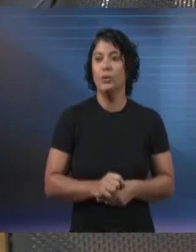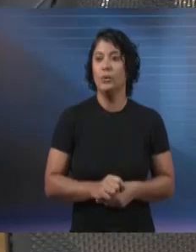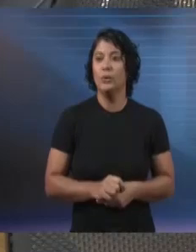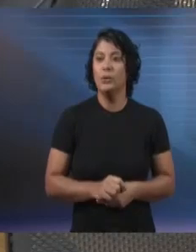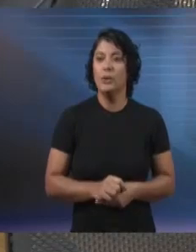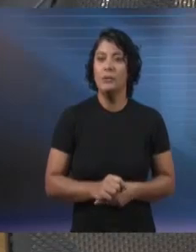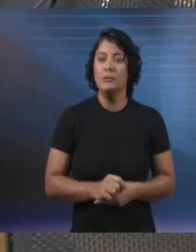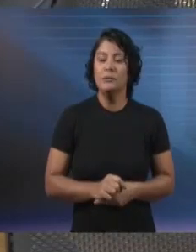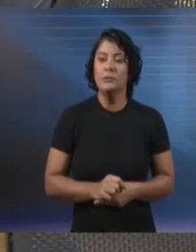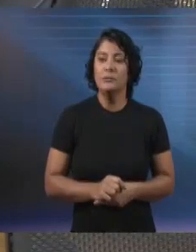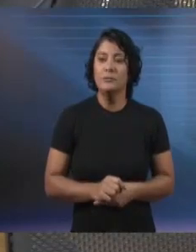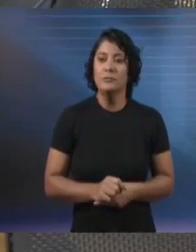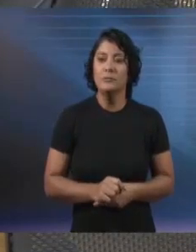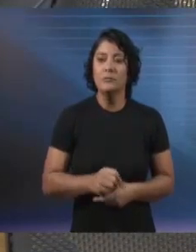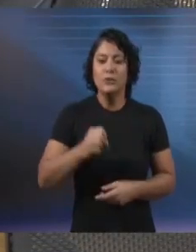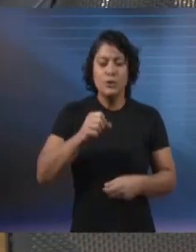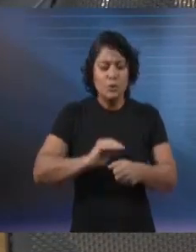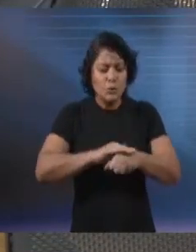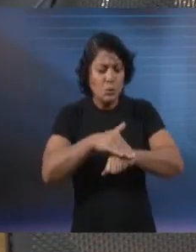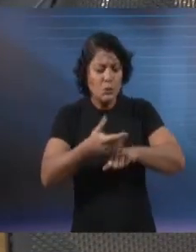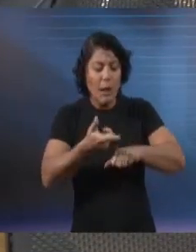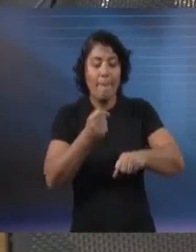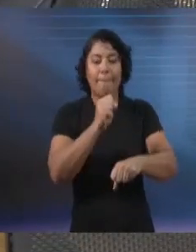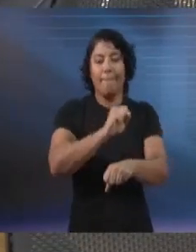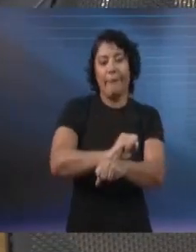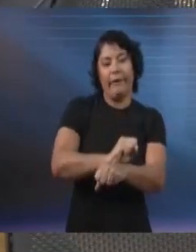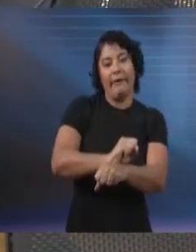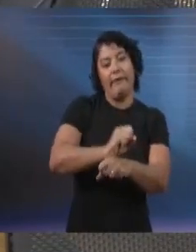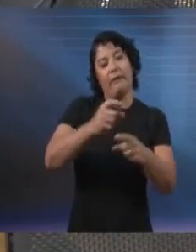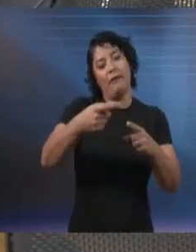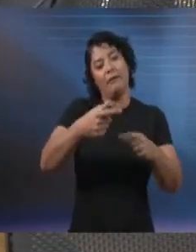e outra. Está parada sem manutenção,